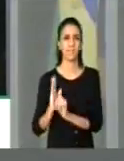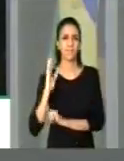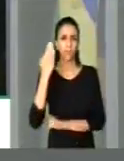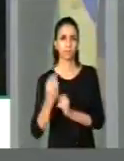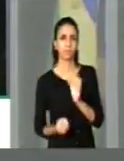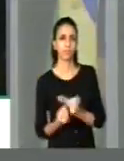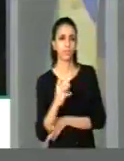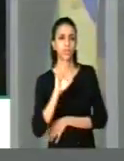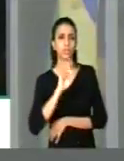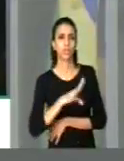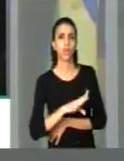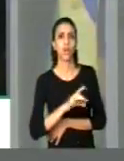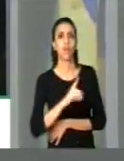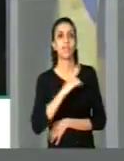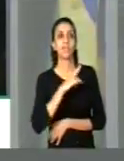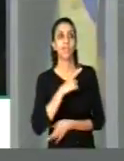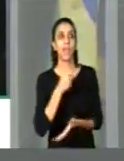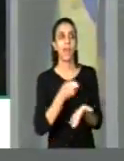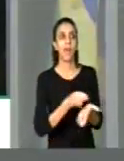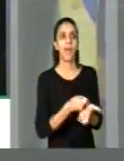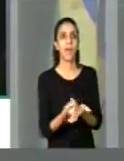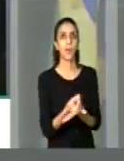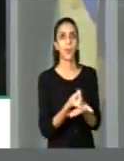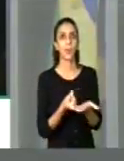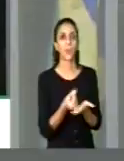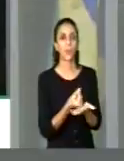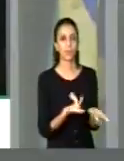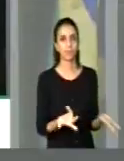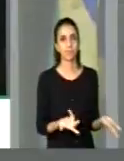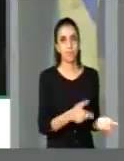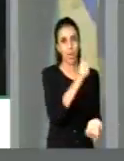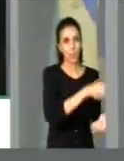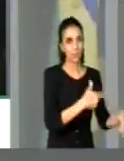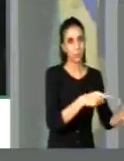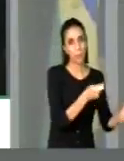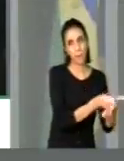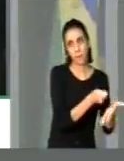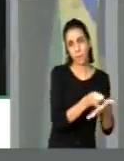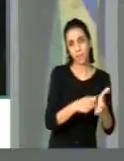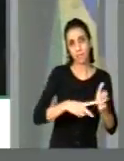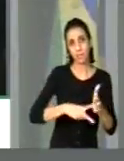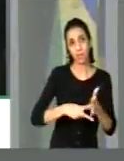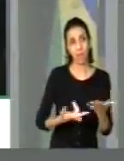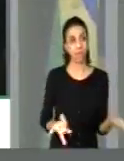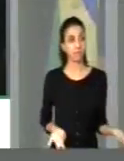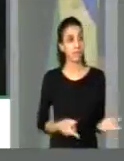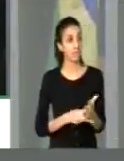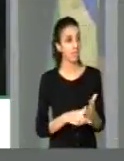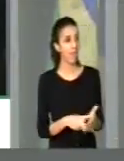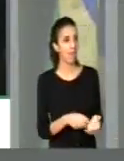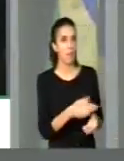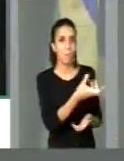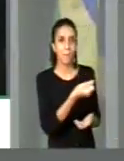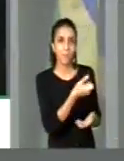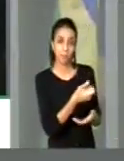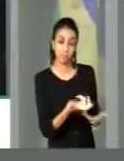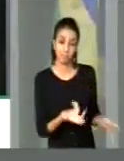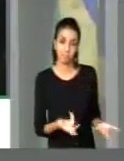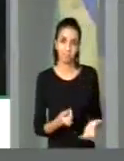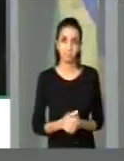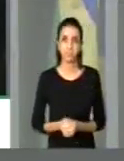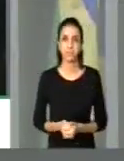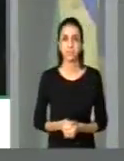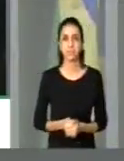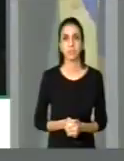para arrecadar o dinheiro do trabalhador brasileiro. A falta de sintonia entre estas instituições